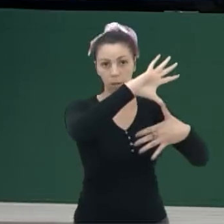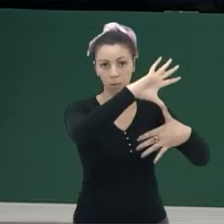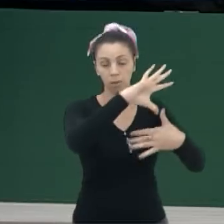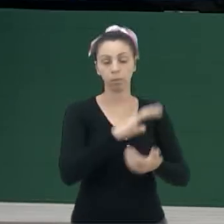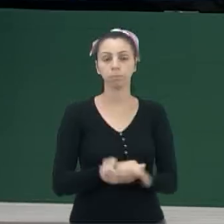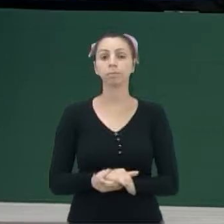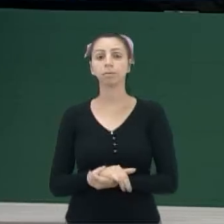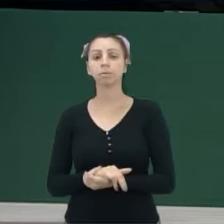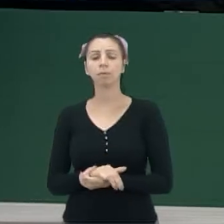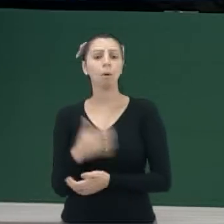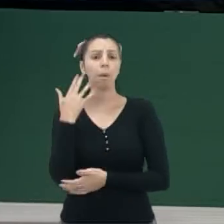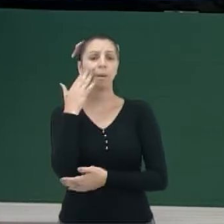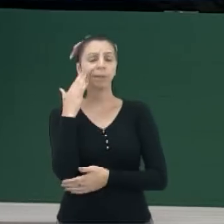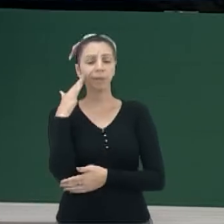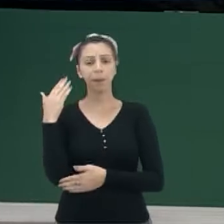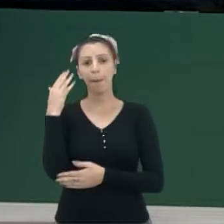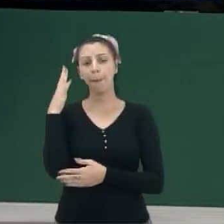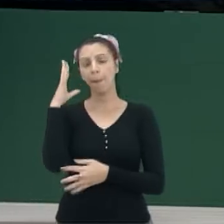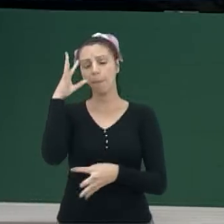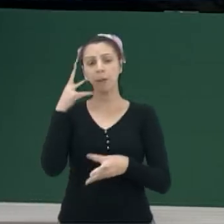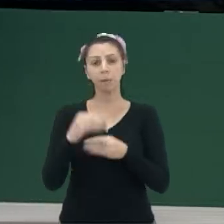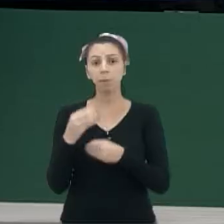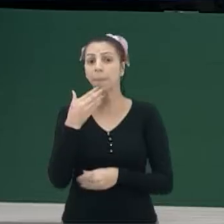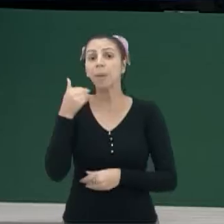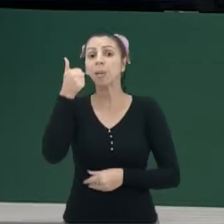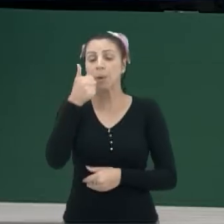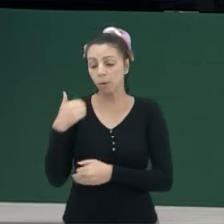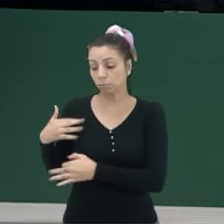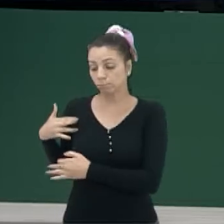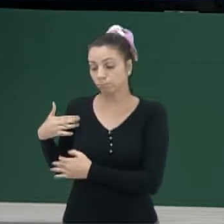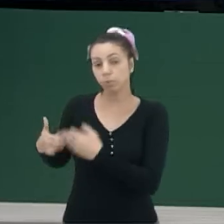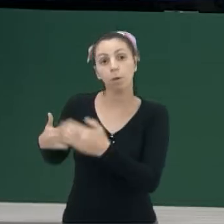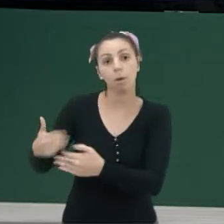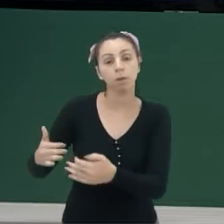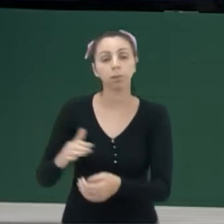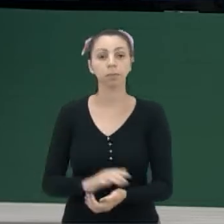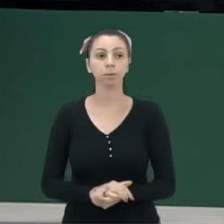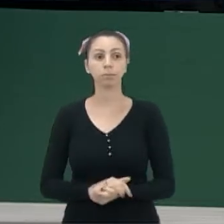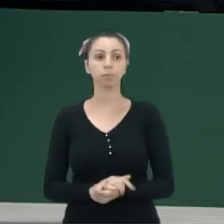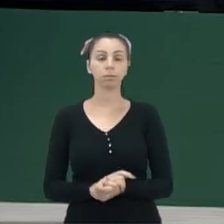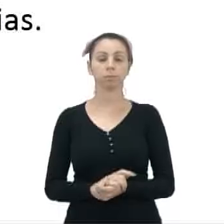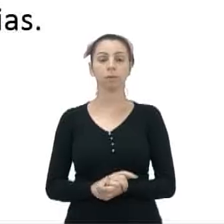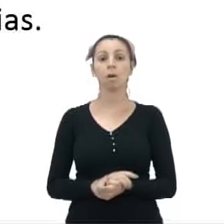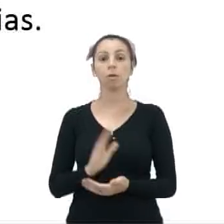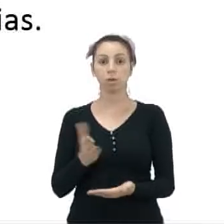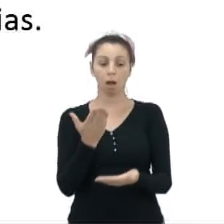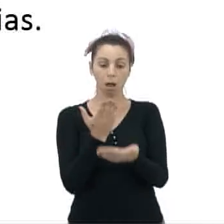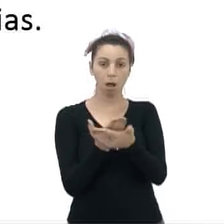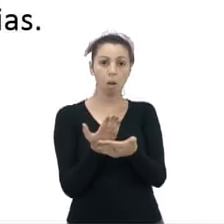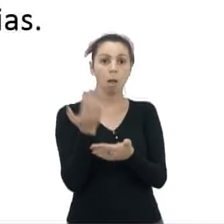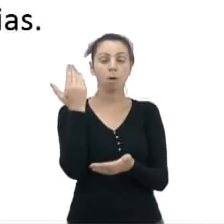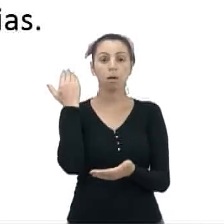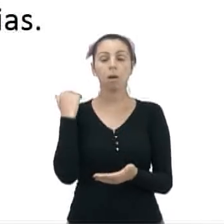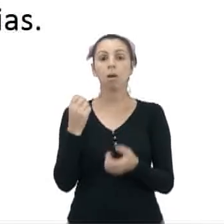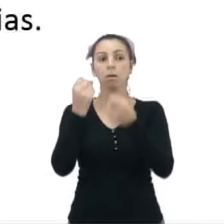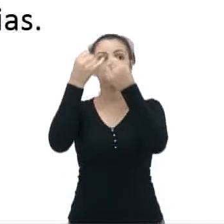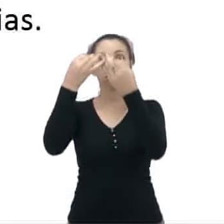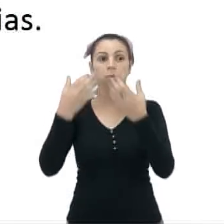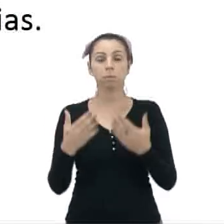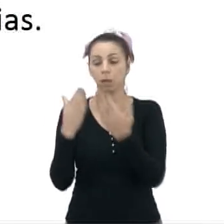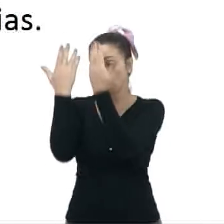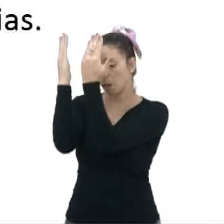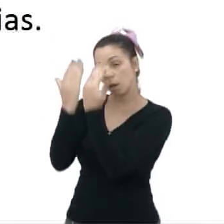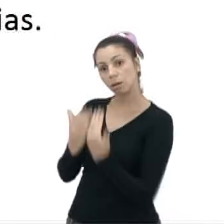pouco melhor esse processo. Então, como eu falei na aula anterior, explicar o significado da modernidade, estabelecer a